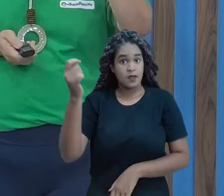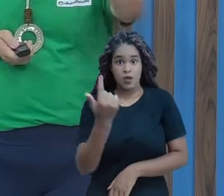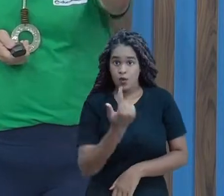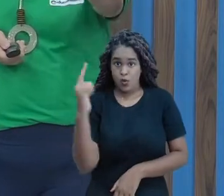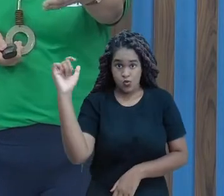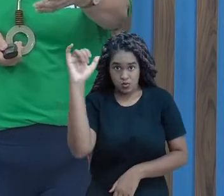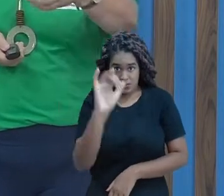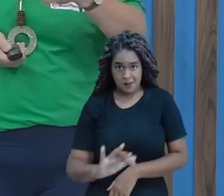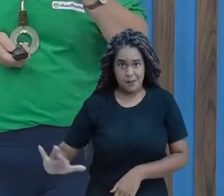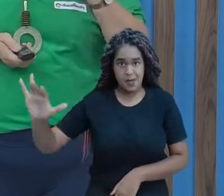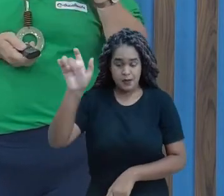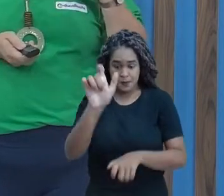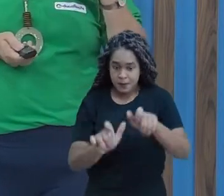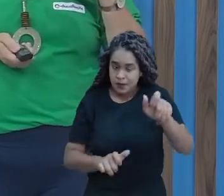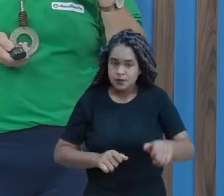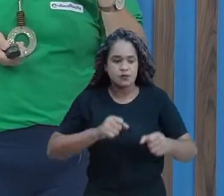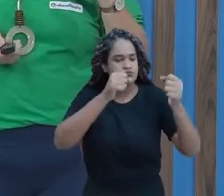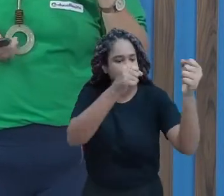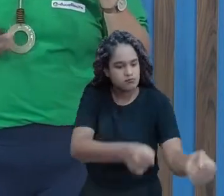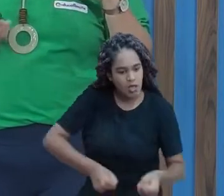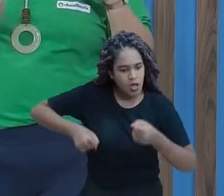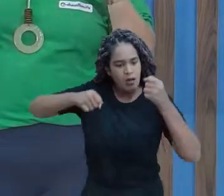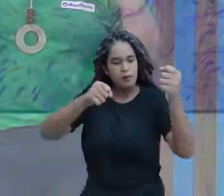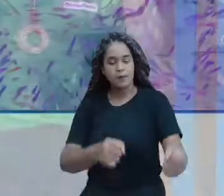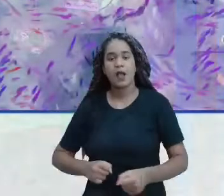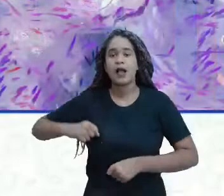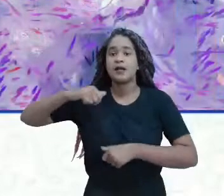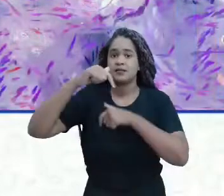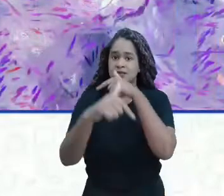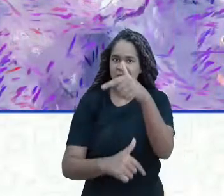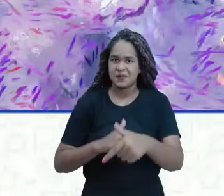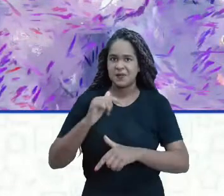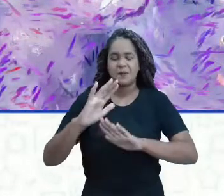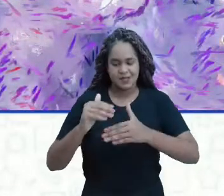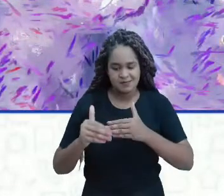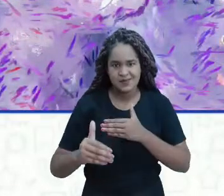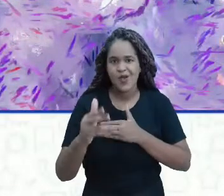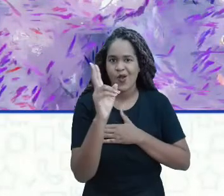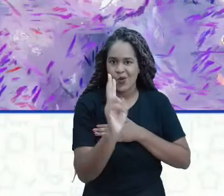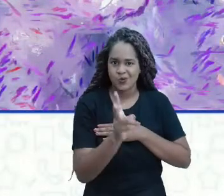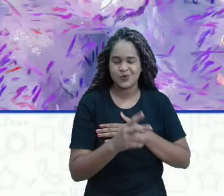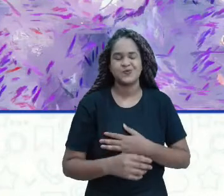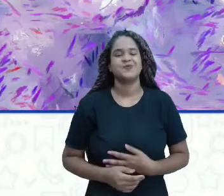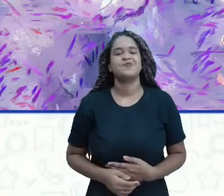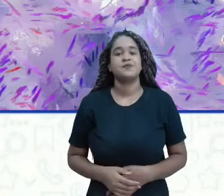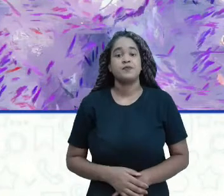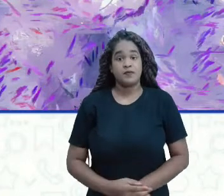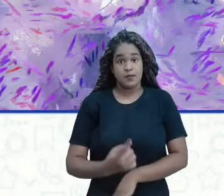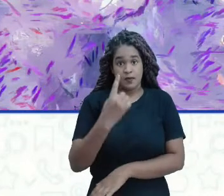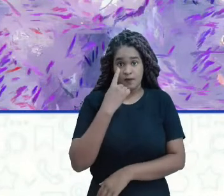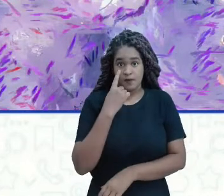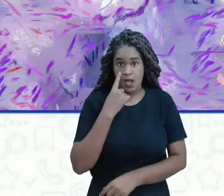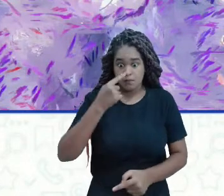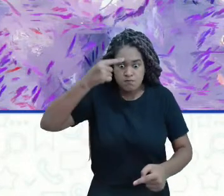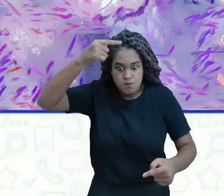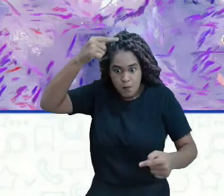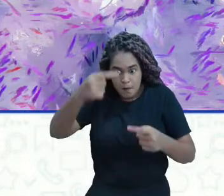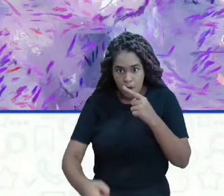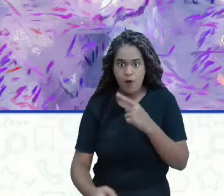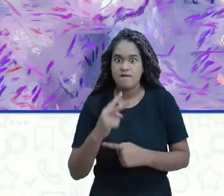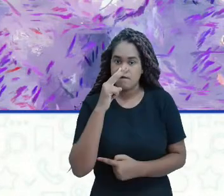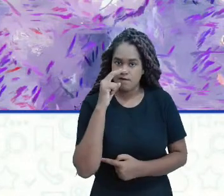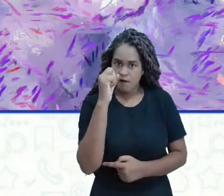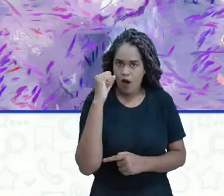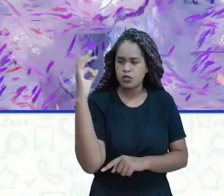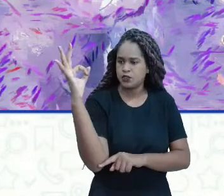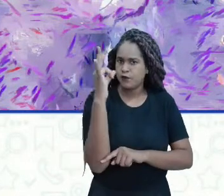imagem, né, dos trabalhadores do campo. Mas vamos passar adiante que o tempo está correndo. Quem fez uma ruptura interessante, formal,